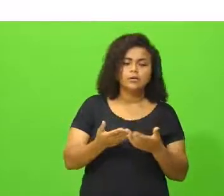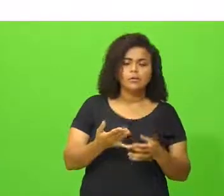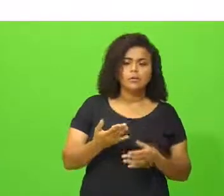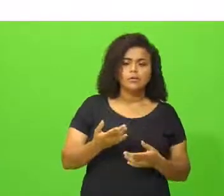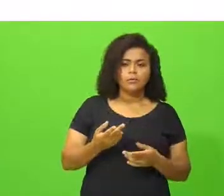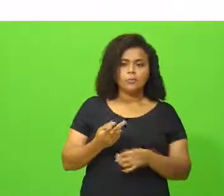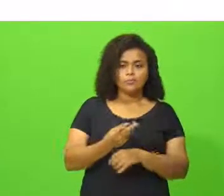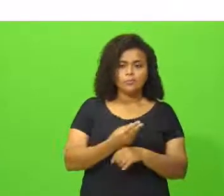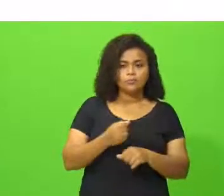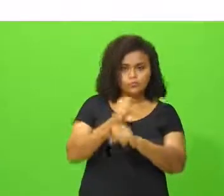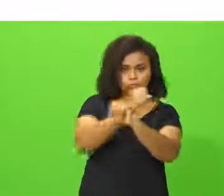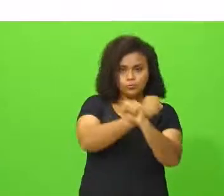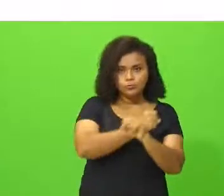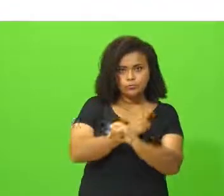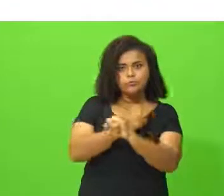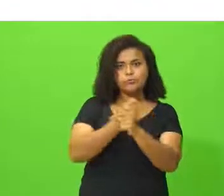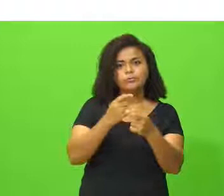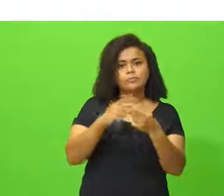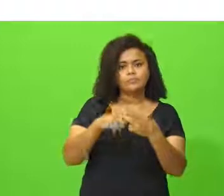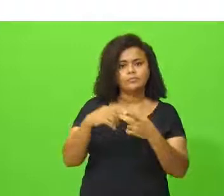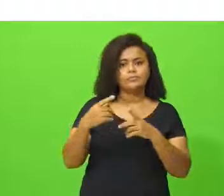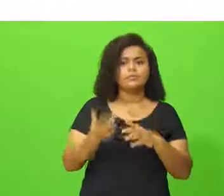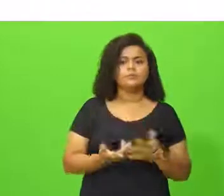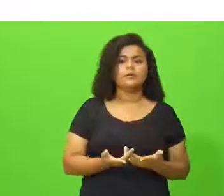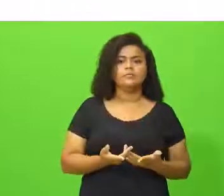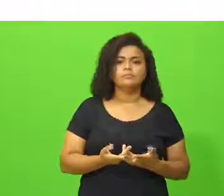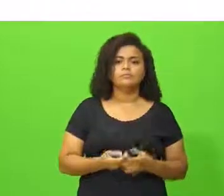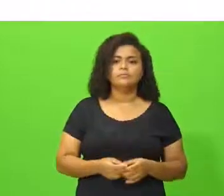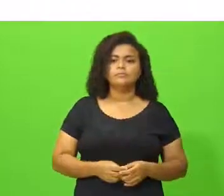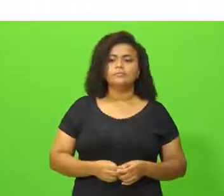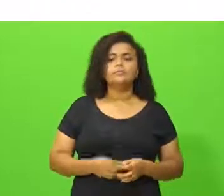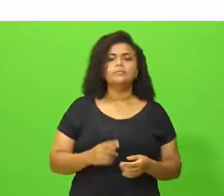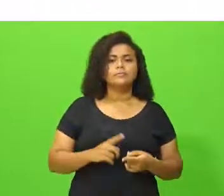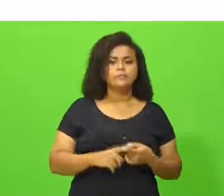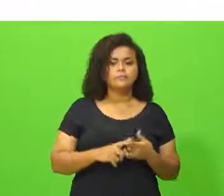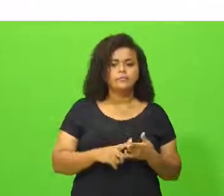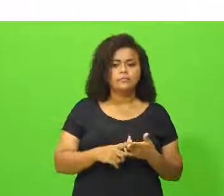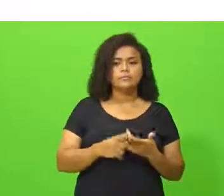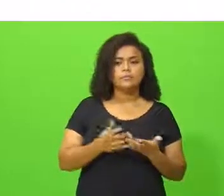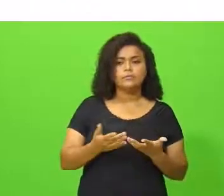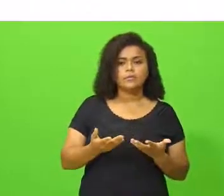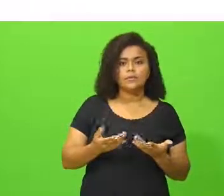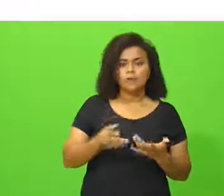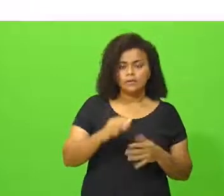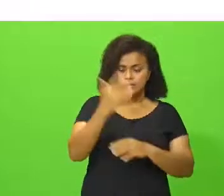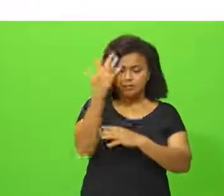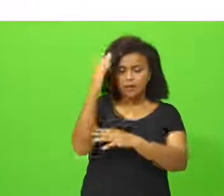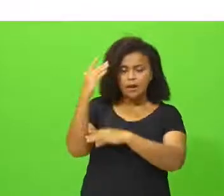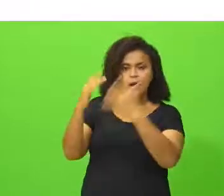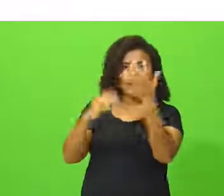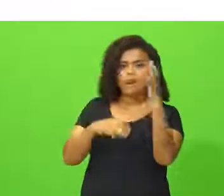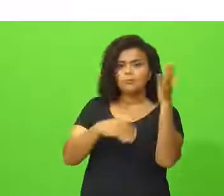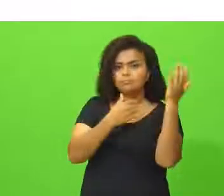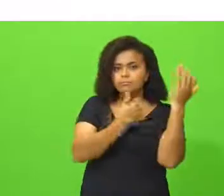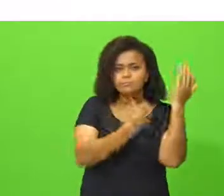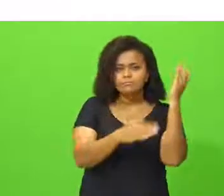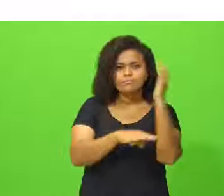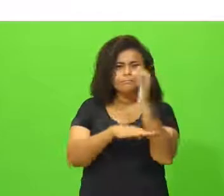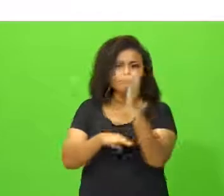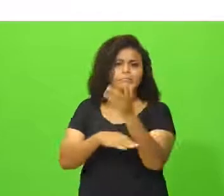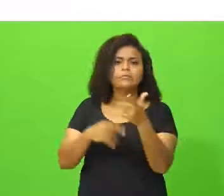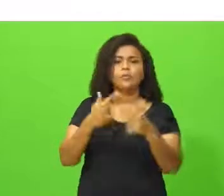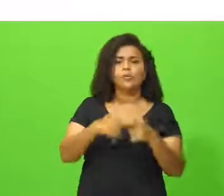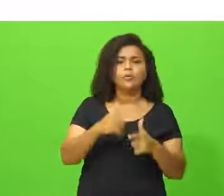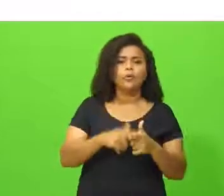vão explorar a mão de obra escrava. A degradação do meio vai acontecendo aos poucos, até